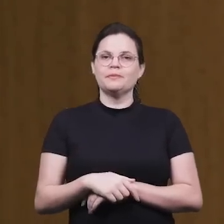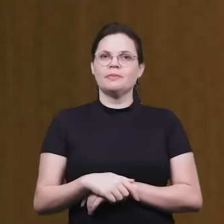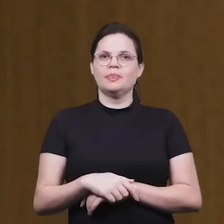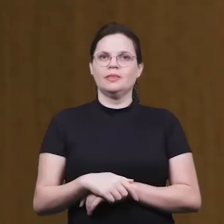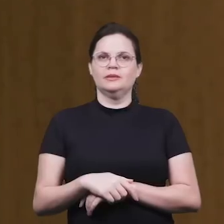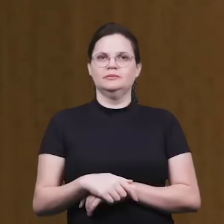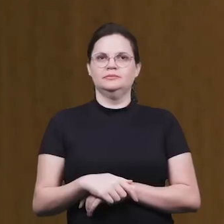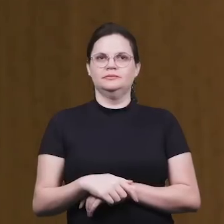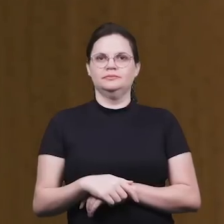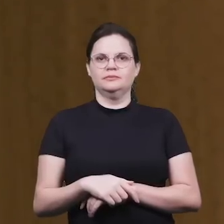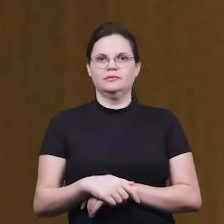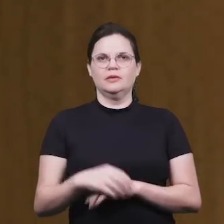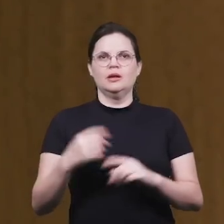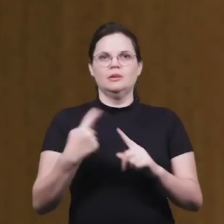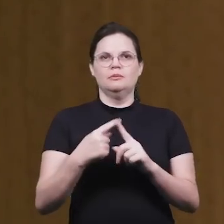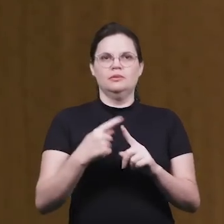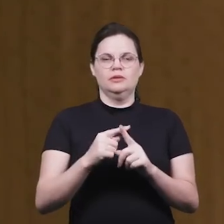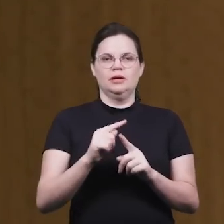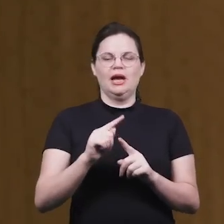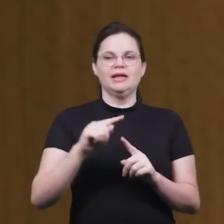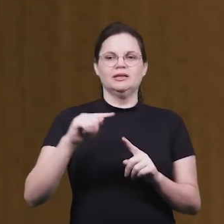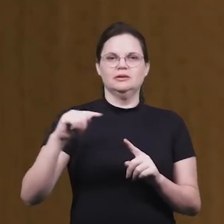de visitarmos o Brasil